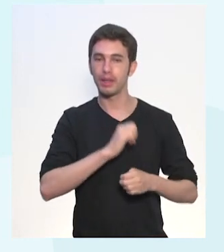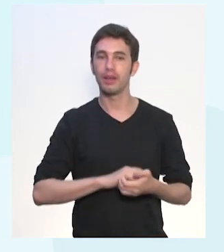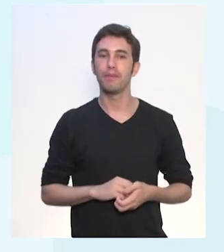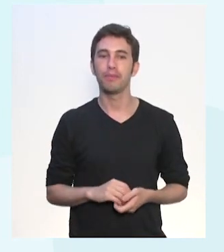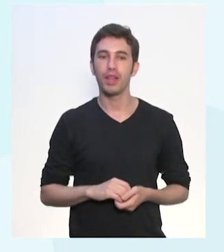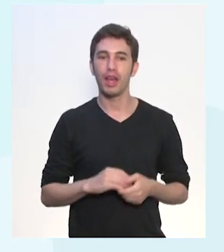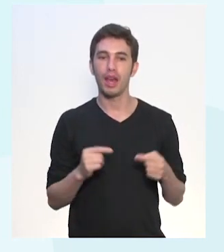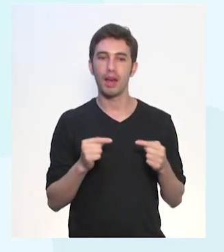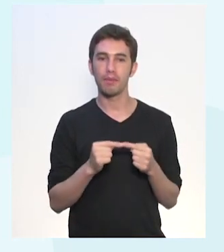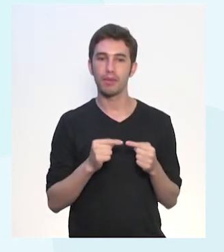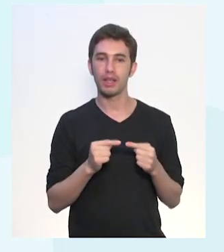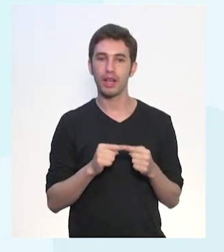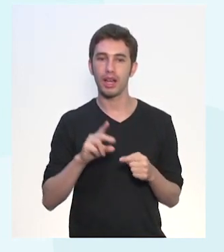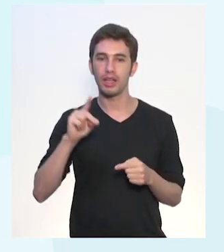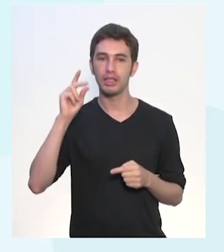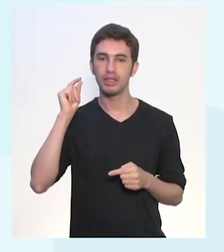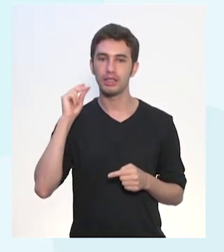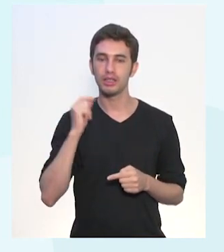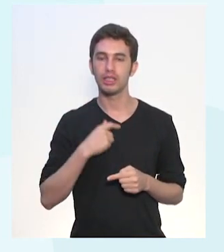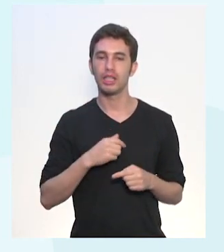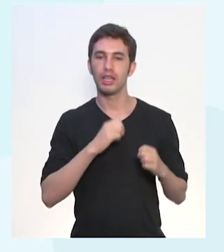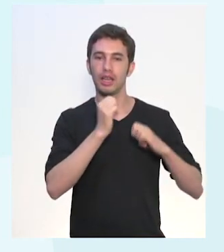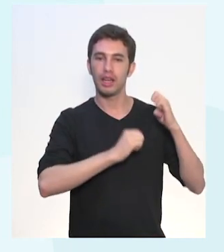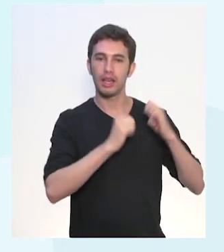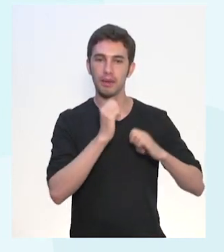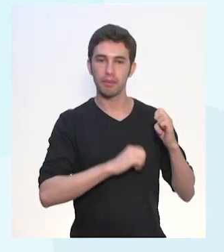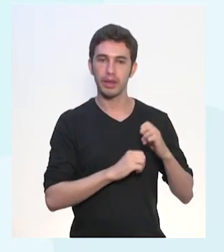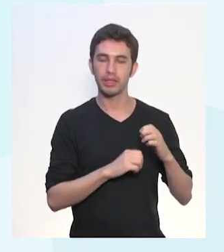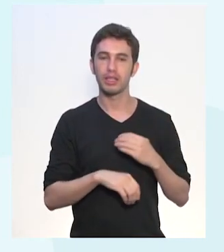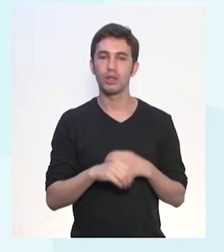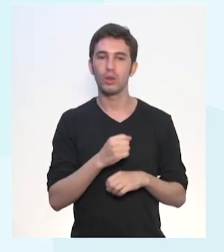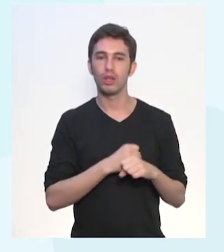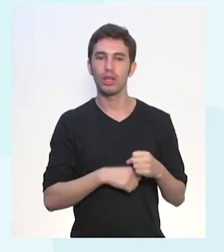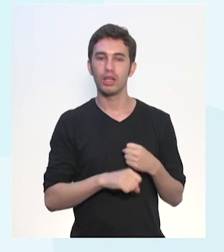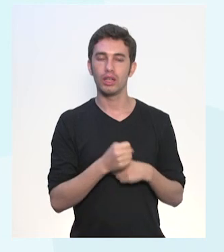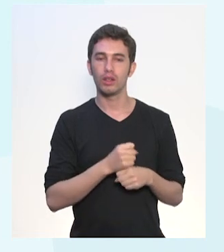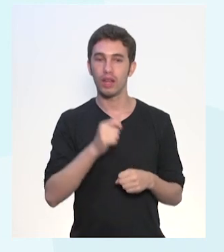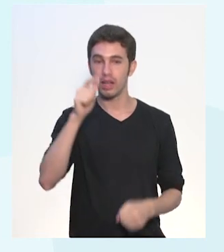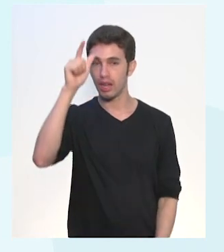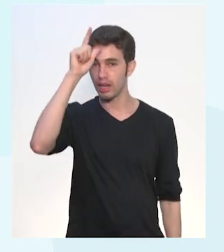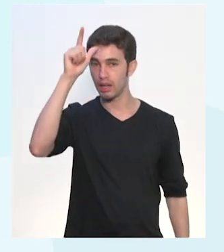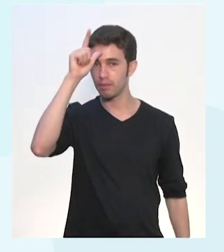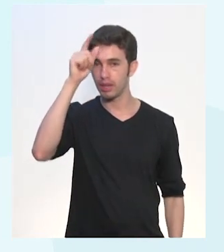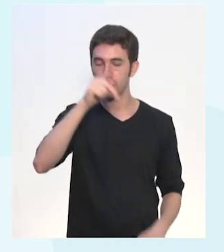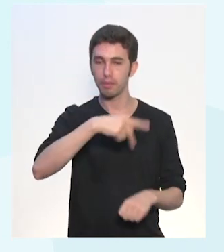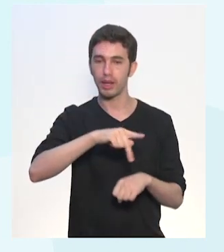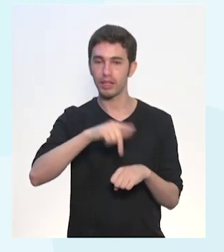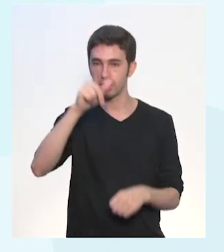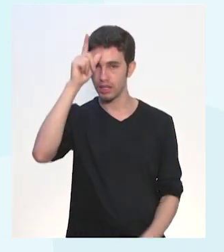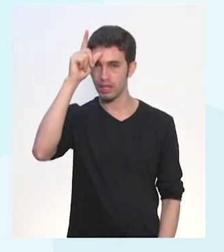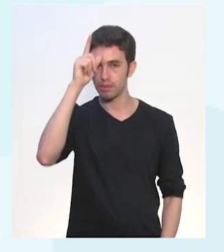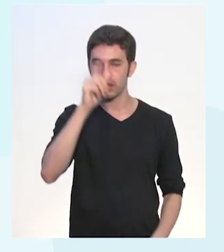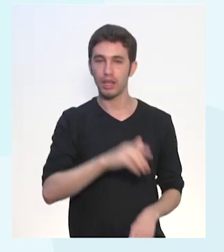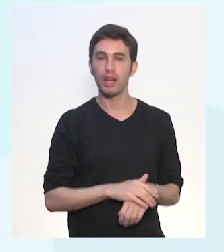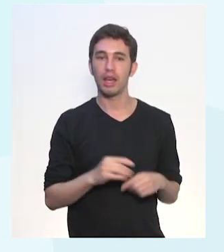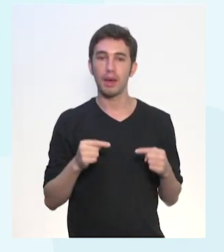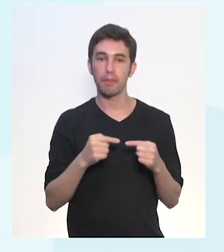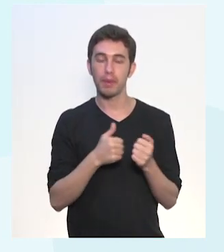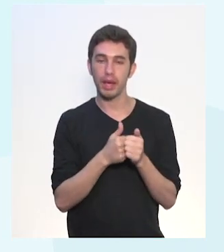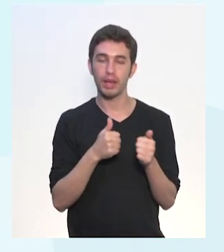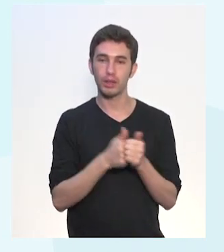tá, que, de 1881, essa imagem também, né, e mostra próxima aí dos portos, né, o que é importante destacar, né,